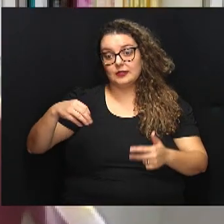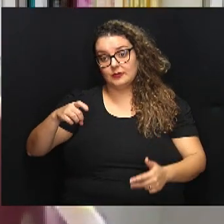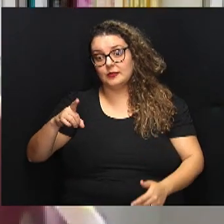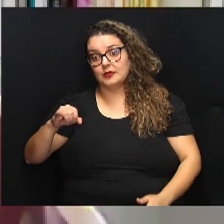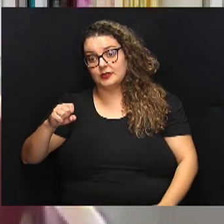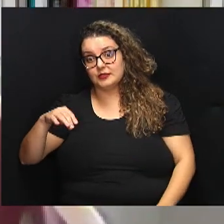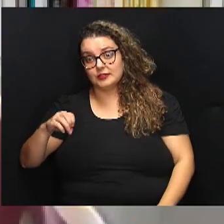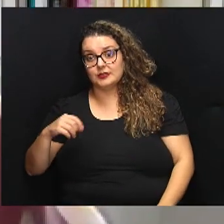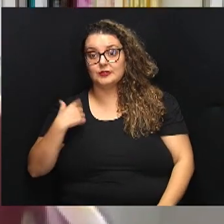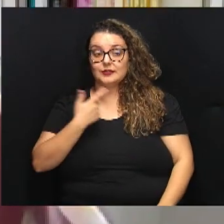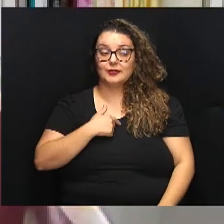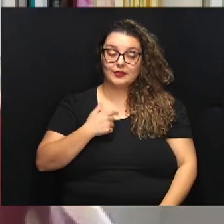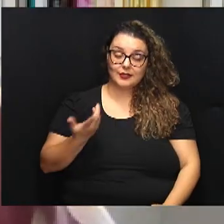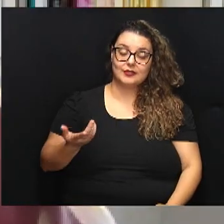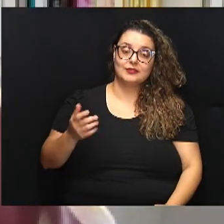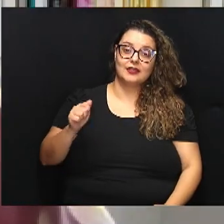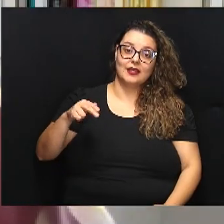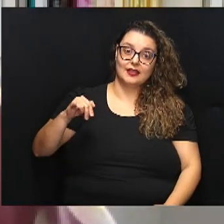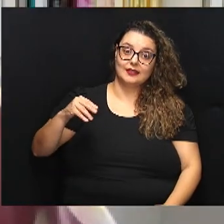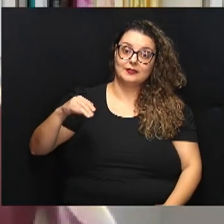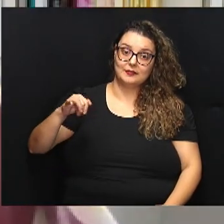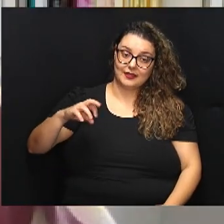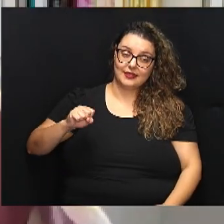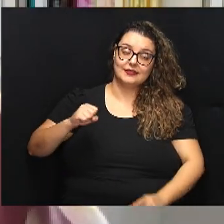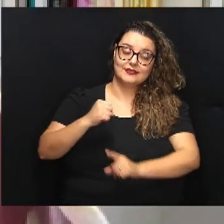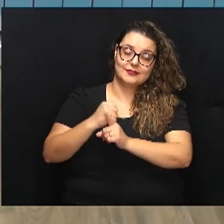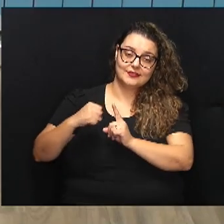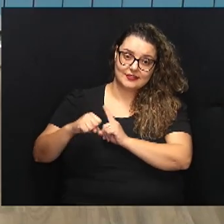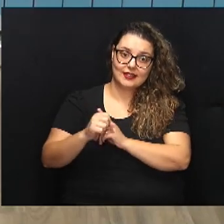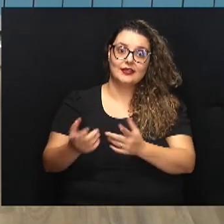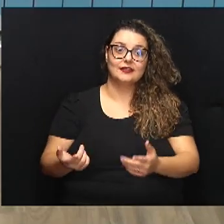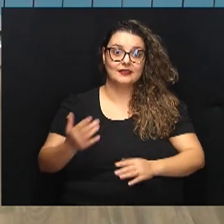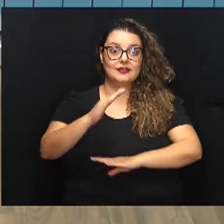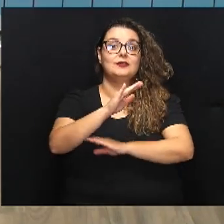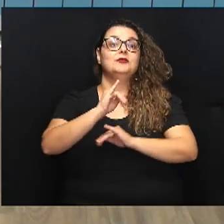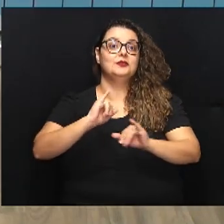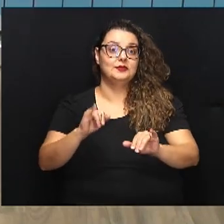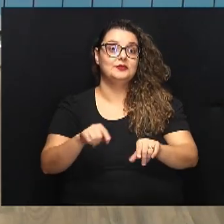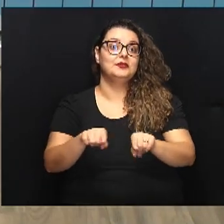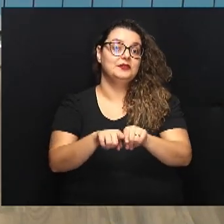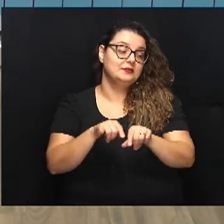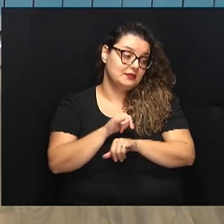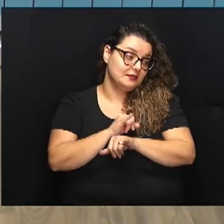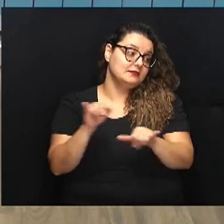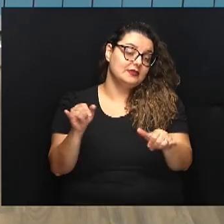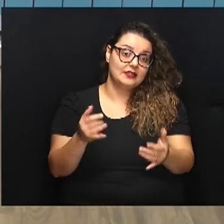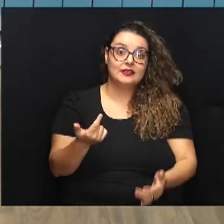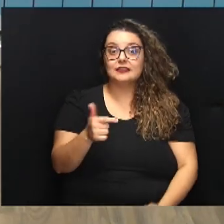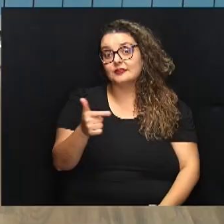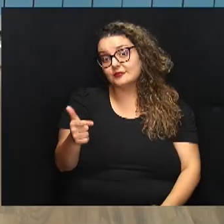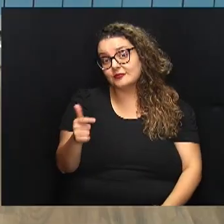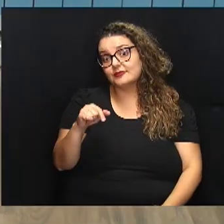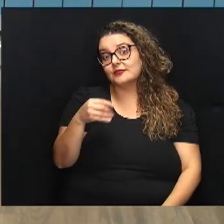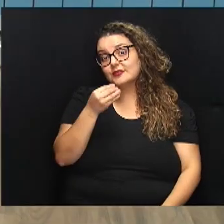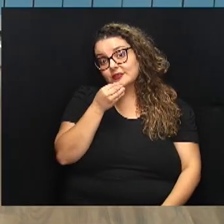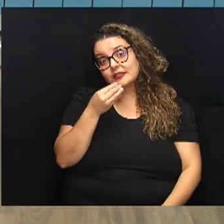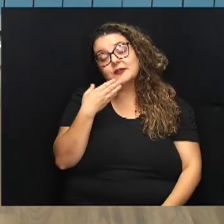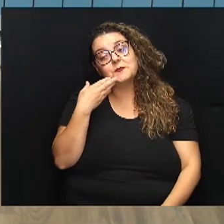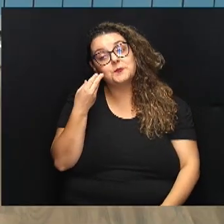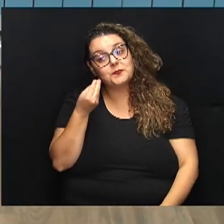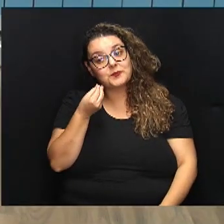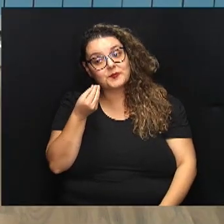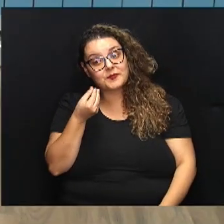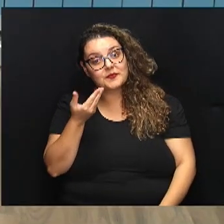sabe? É isso. Tanto é que o Jornal Câmara Notícia aqui também está repercutindo. Não tive a oportunidade ainda de experimentar